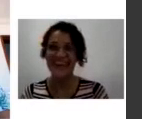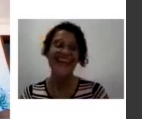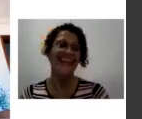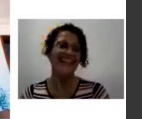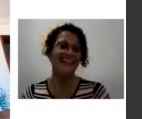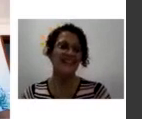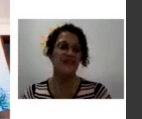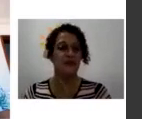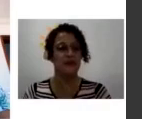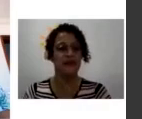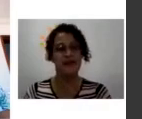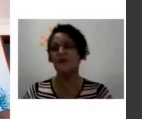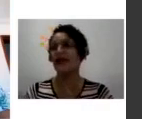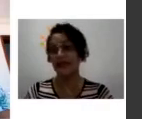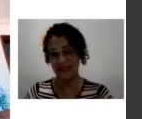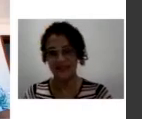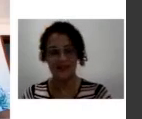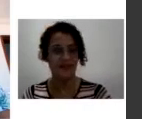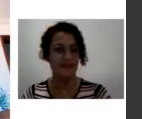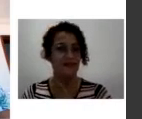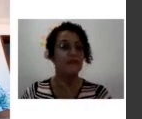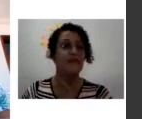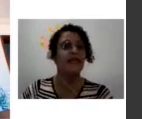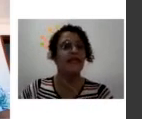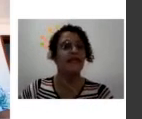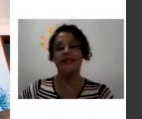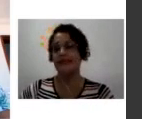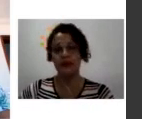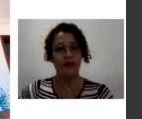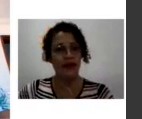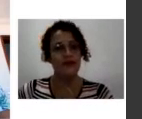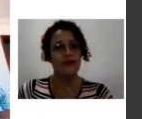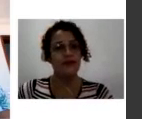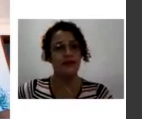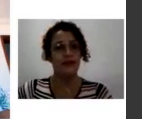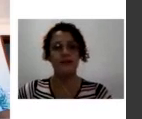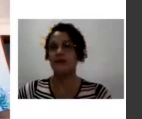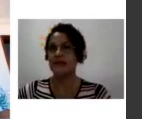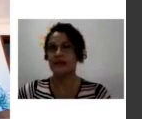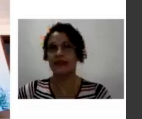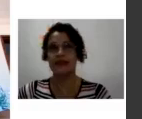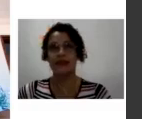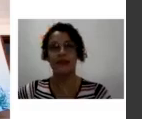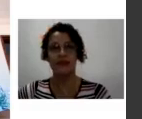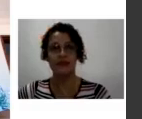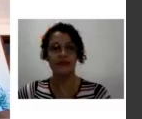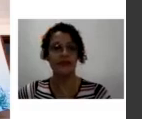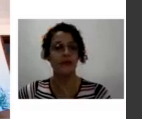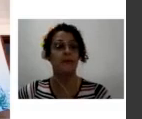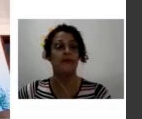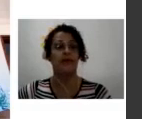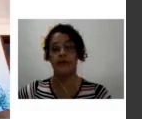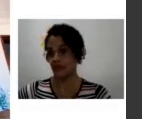é? Então, assim, foi um texto para além do texto, né? Daí teve o congresso UFBA 75 anos,